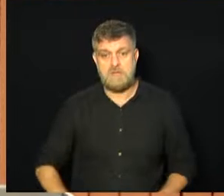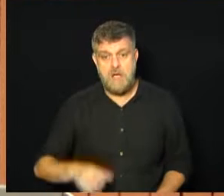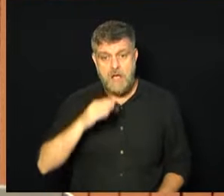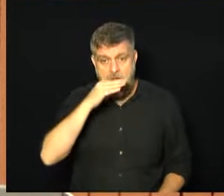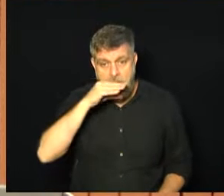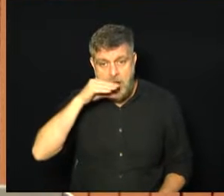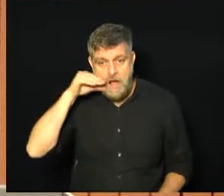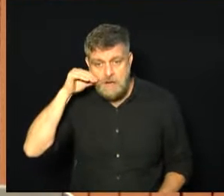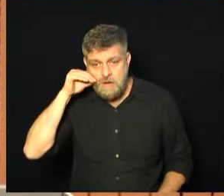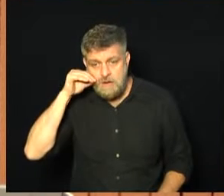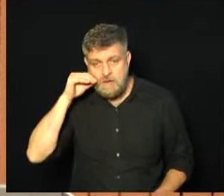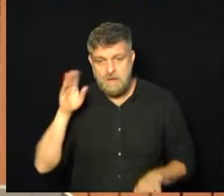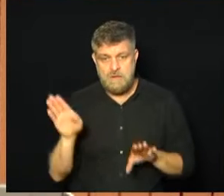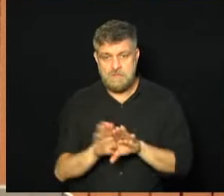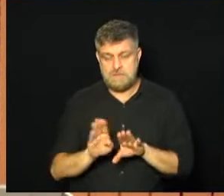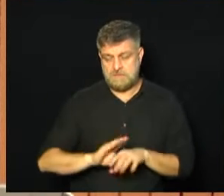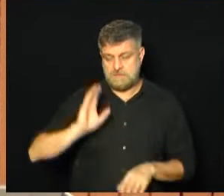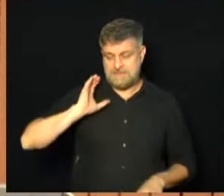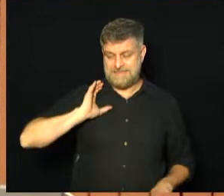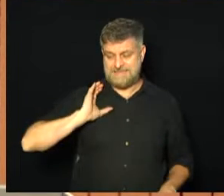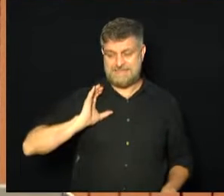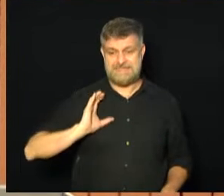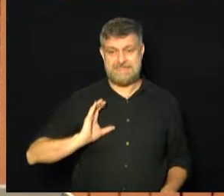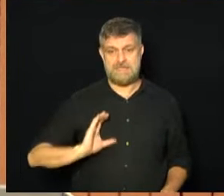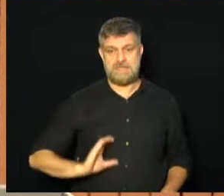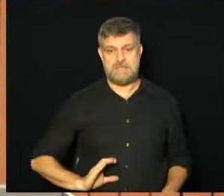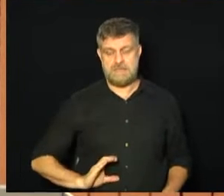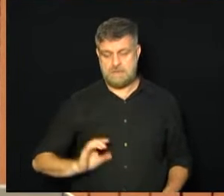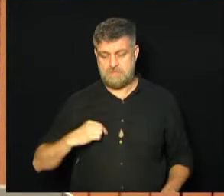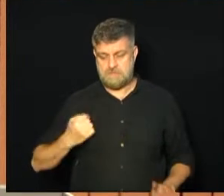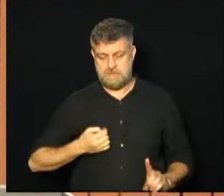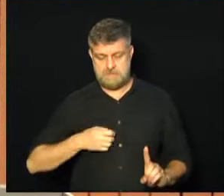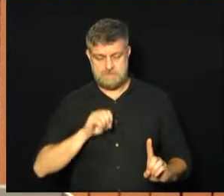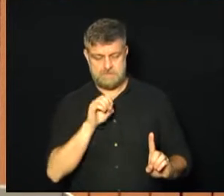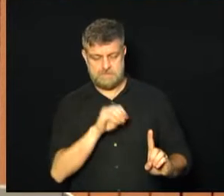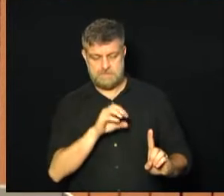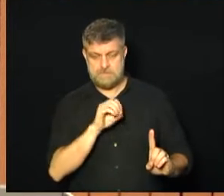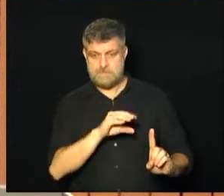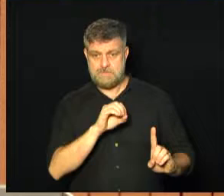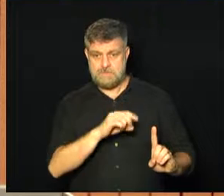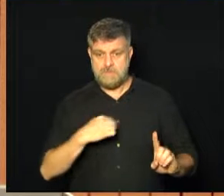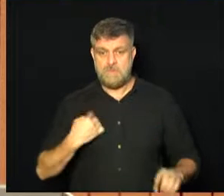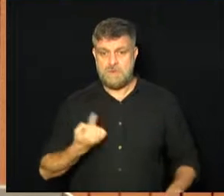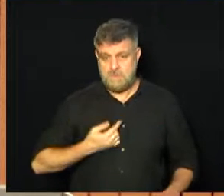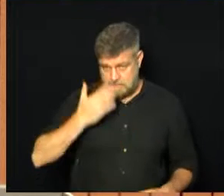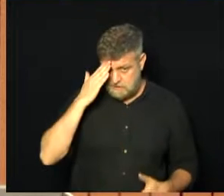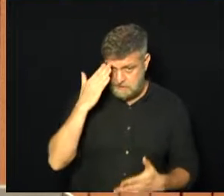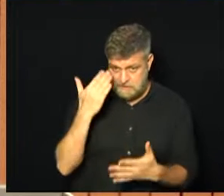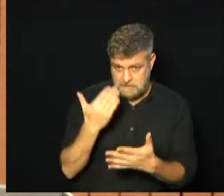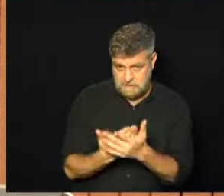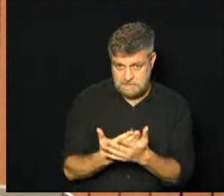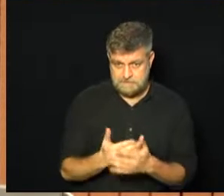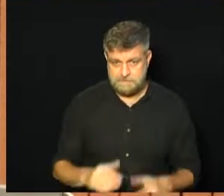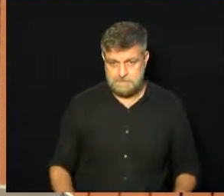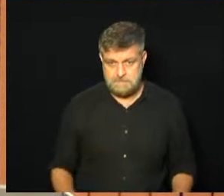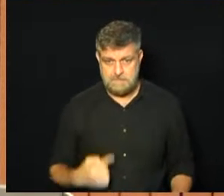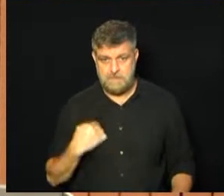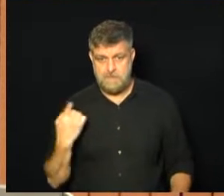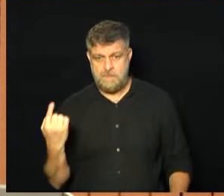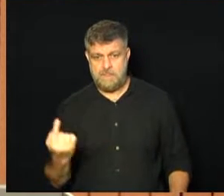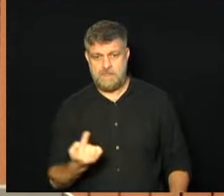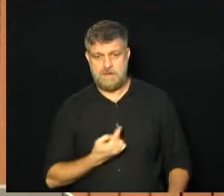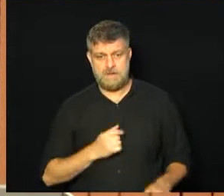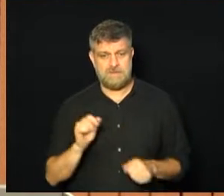adolescentes, de cidadãos. Podem ter certeza, não fazemos